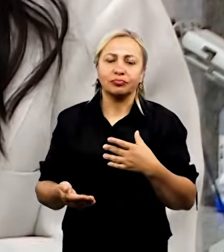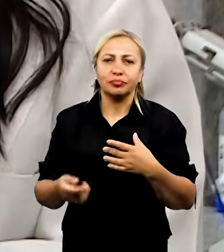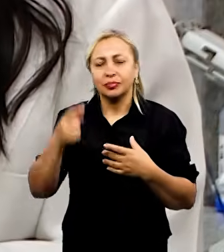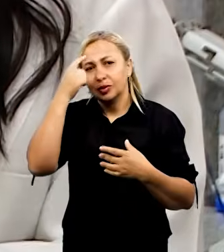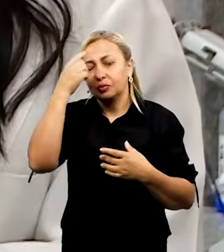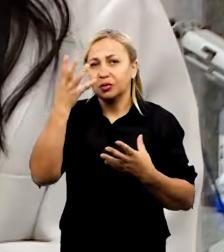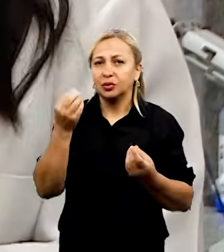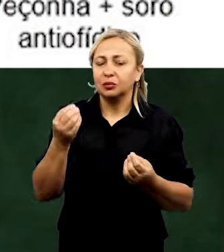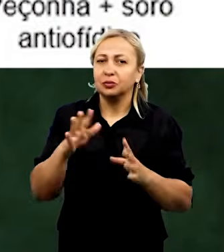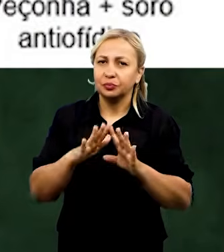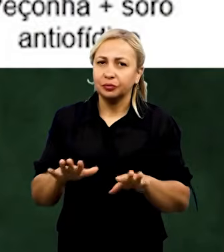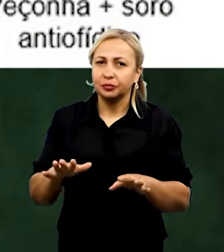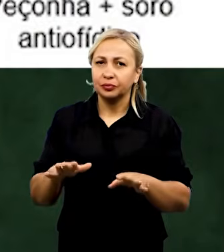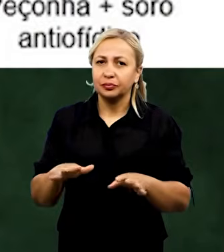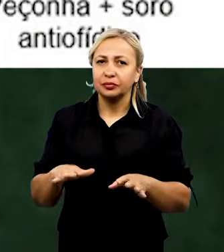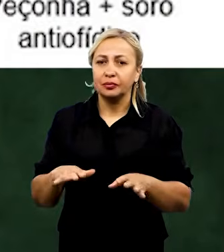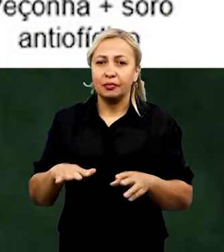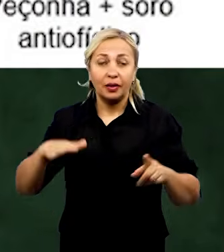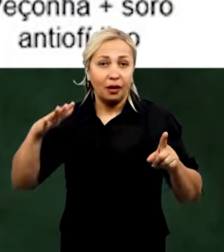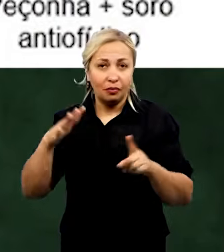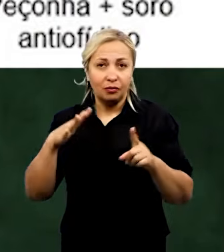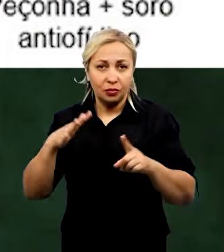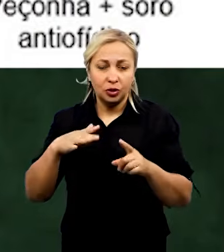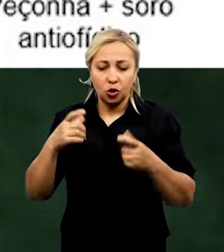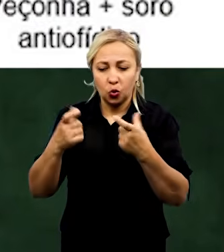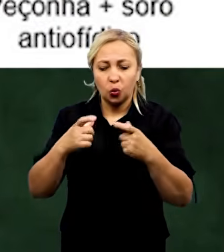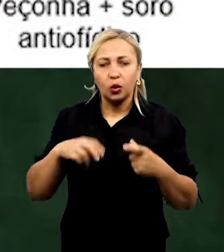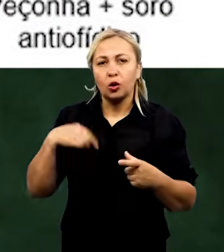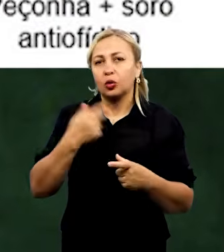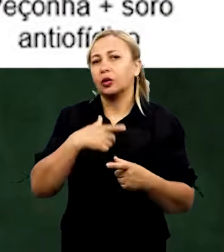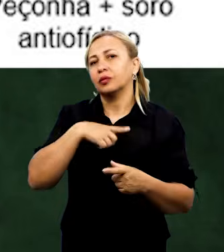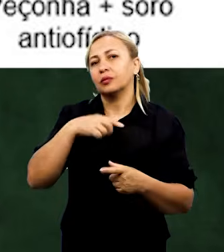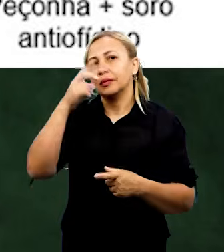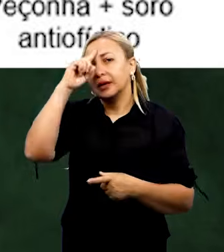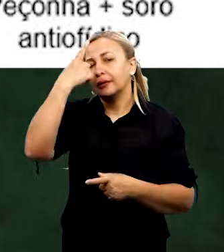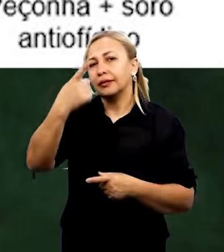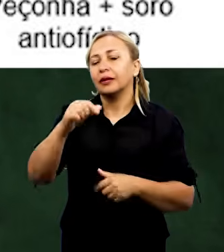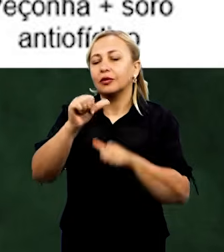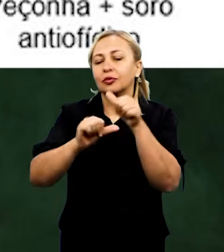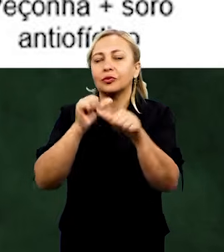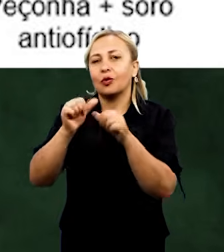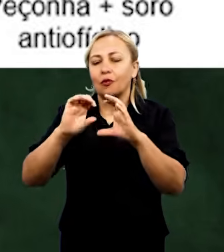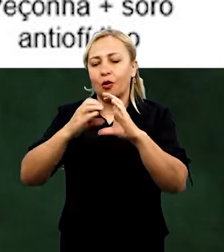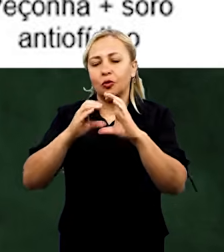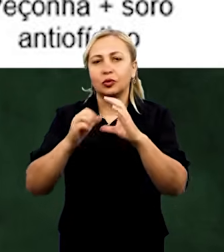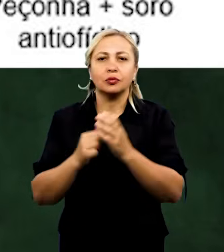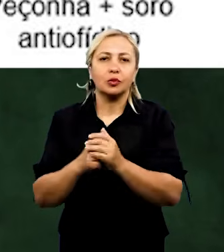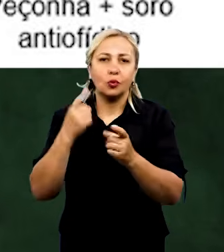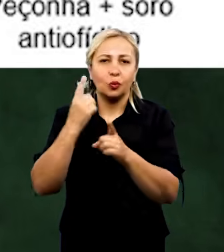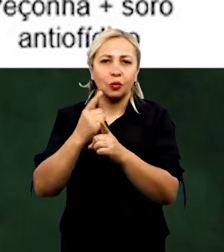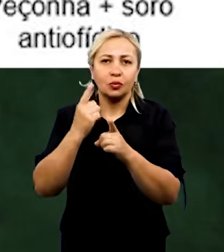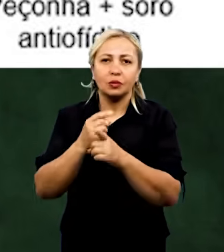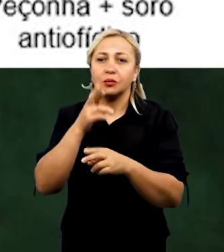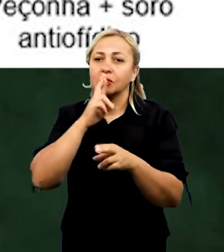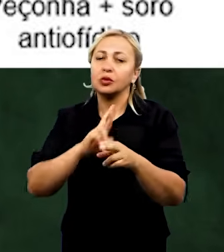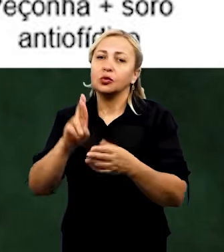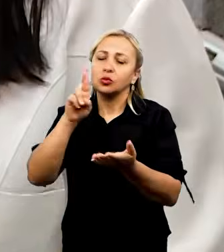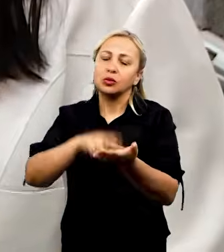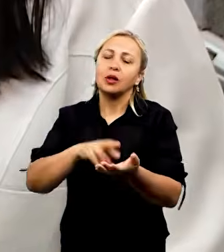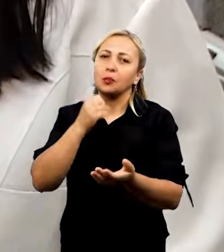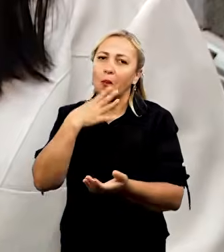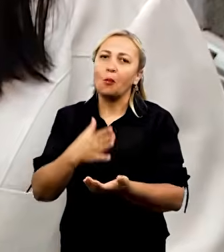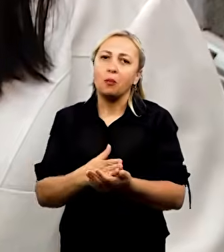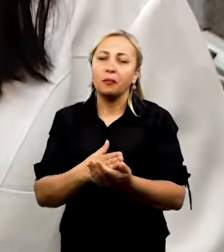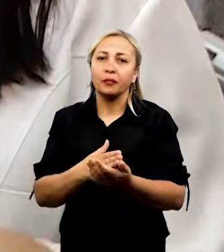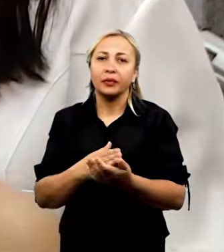efeito local, a gente teve essa ideia de desenvolver um gel, encontramos resultados bem promissores. O grande objetivo,